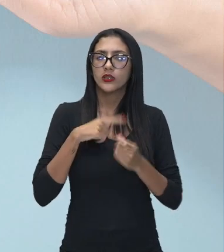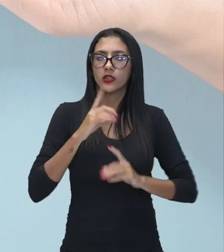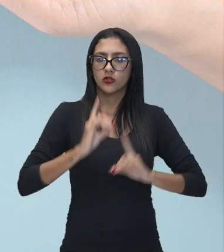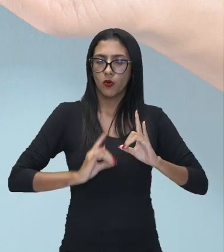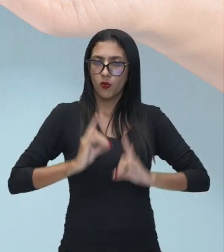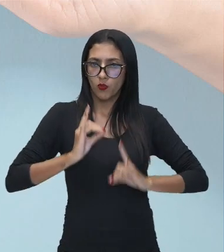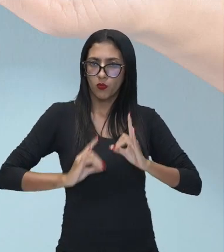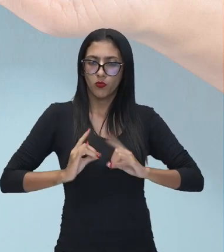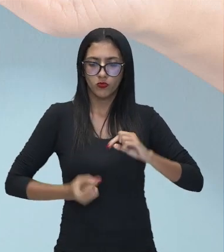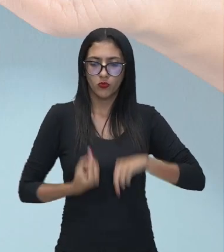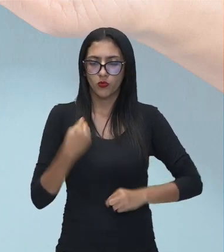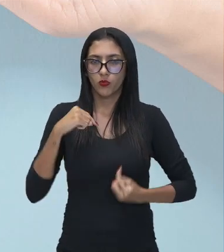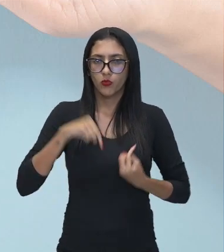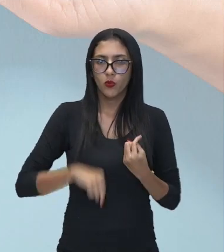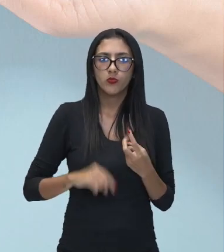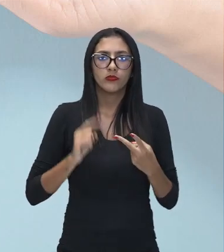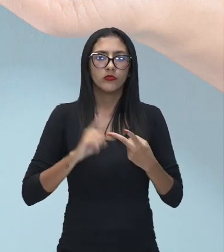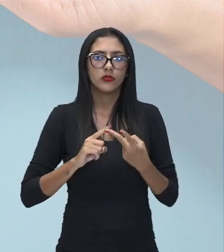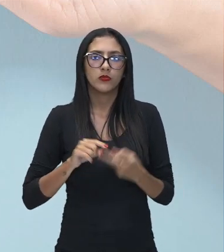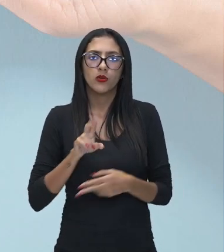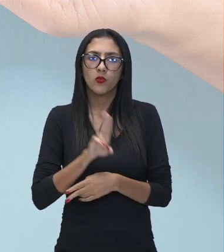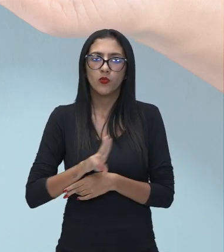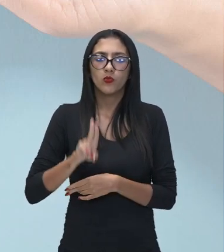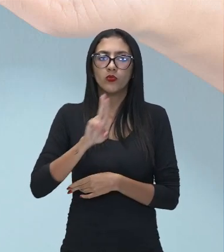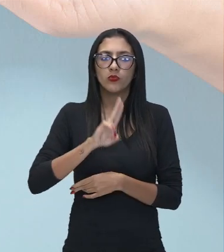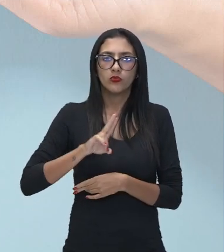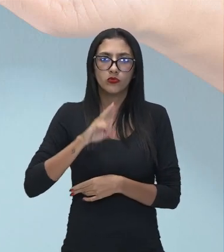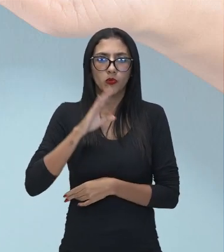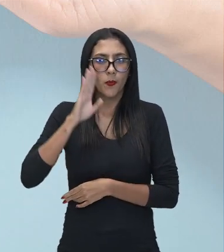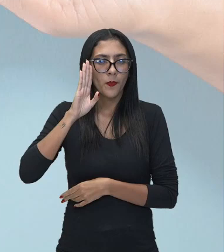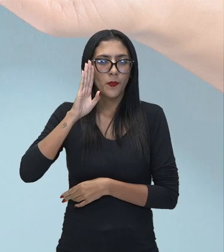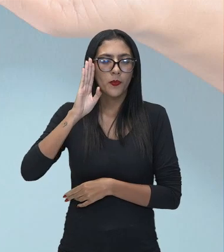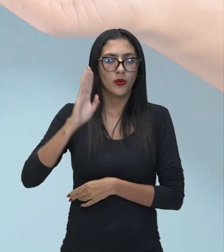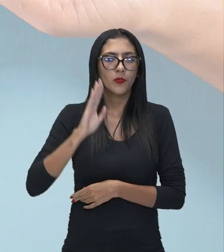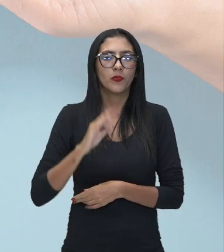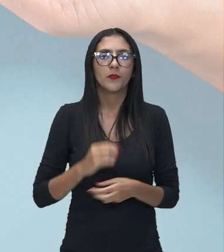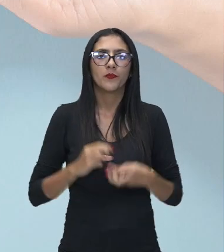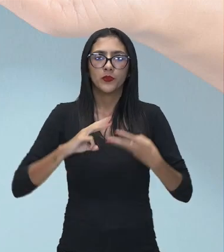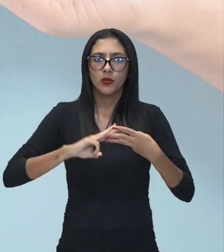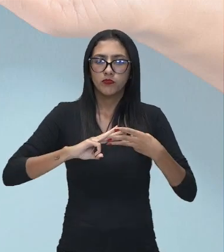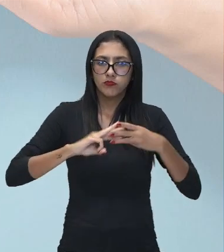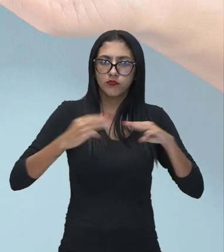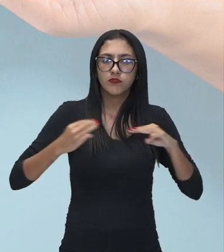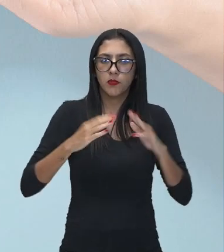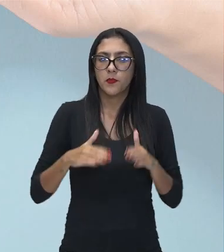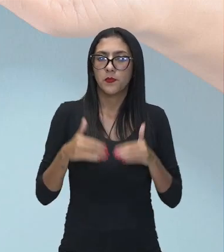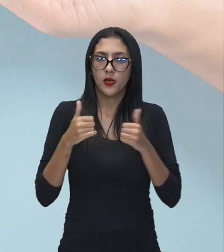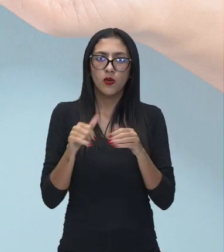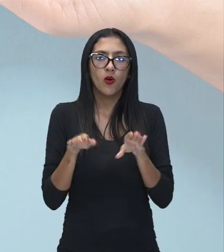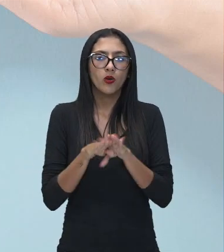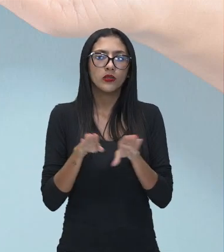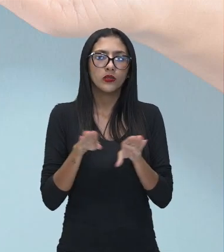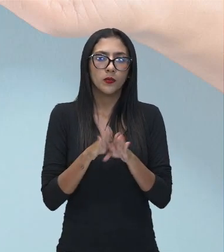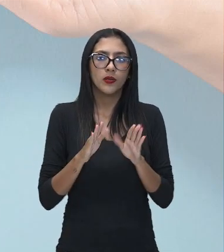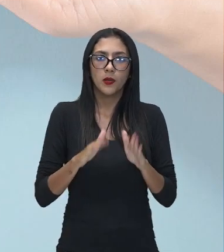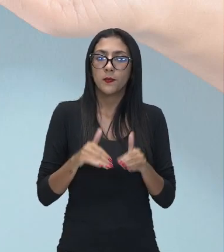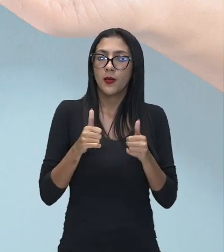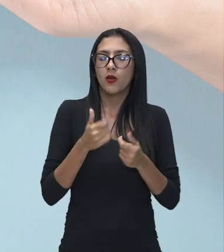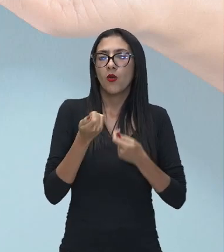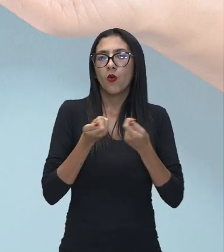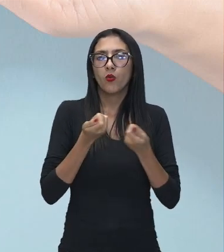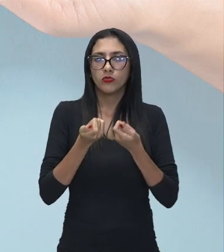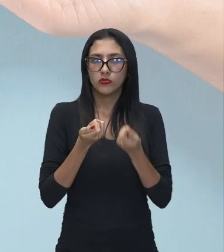insulina, uso direto da glicose pelos músculos, melhoria da função muscular, efeito prolongado no